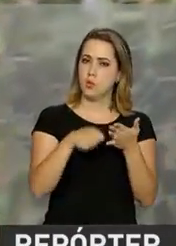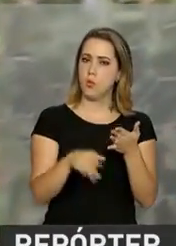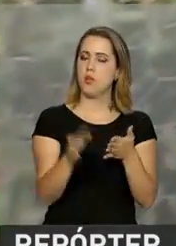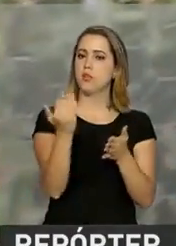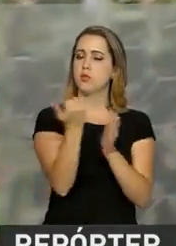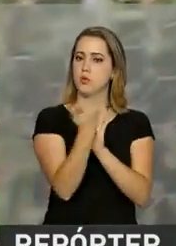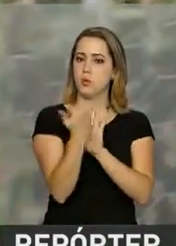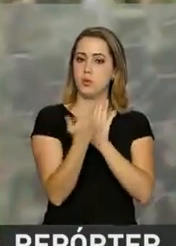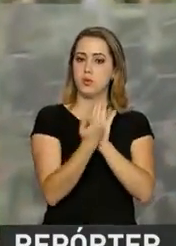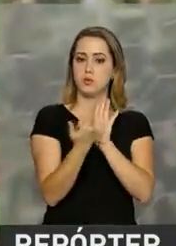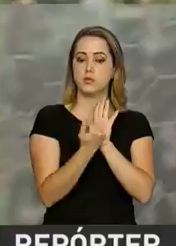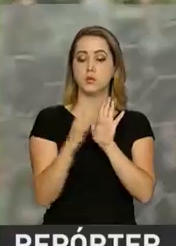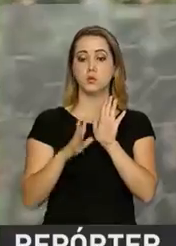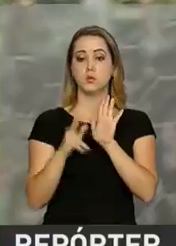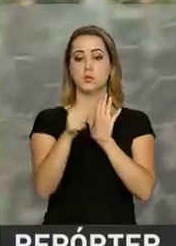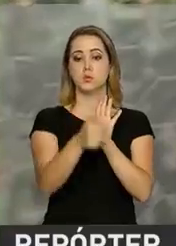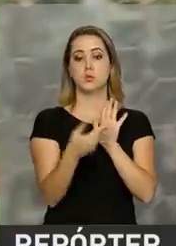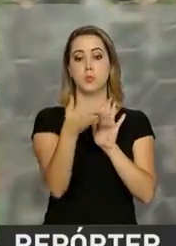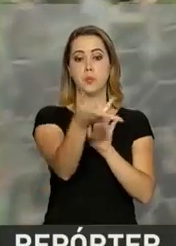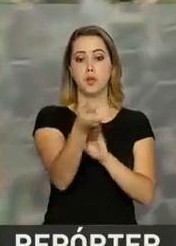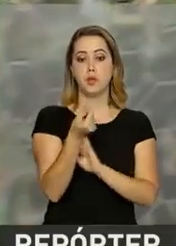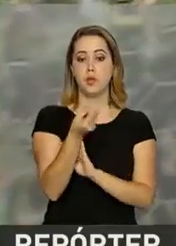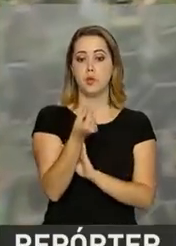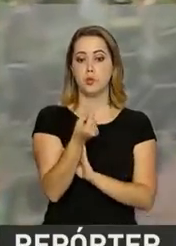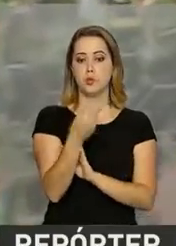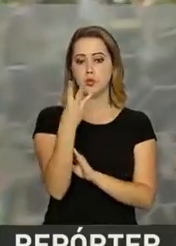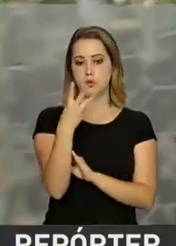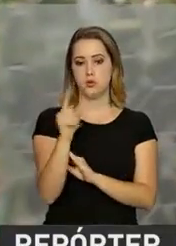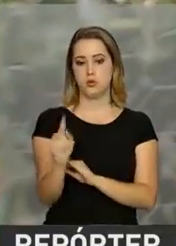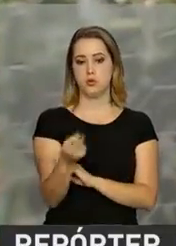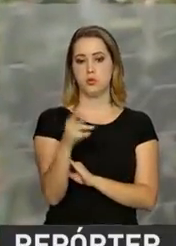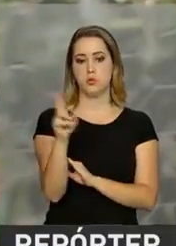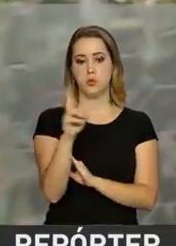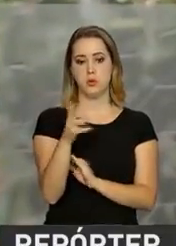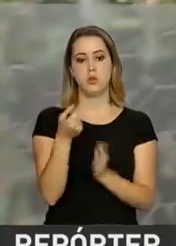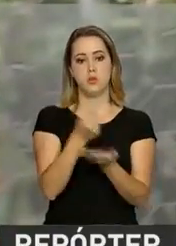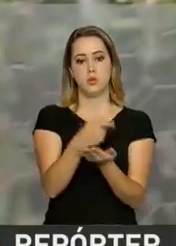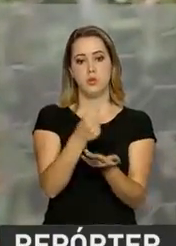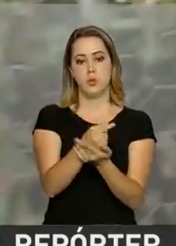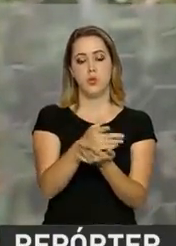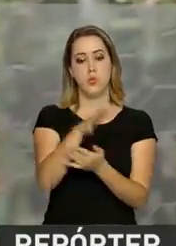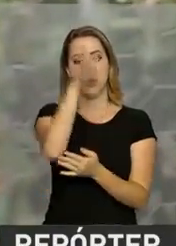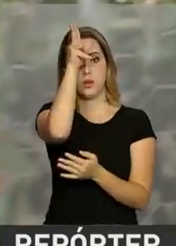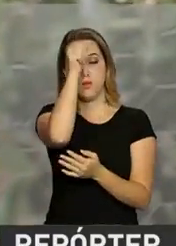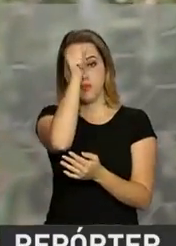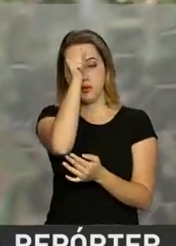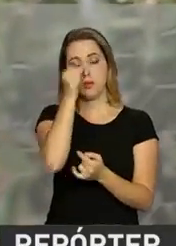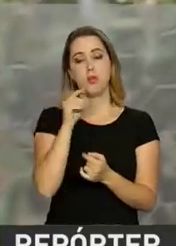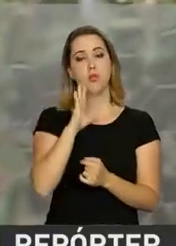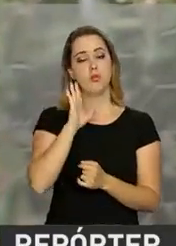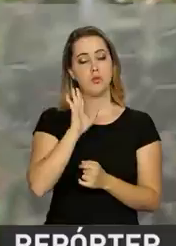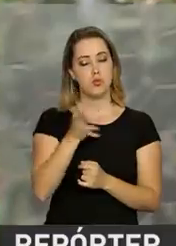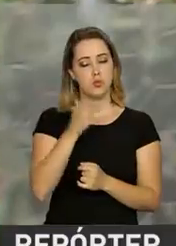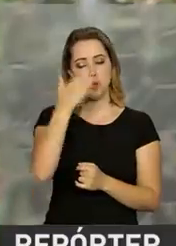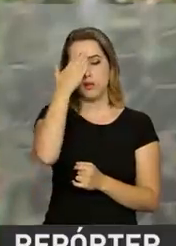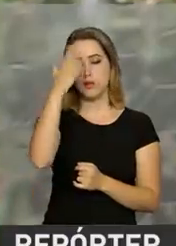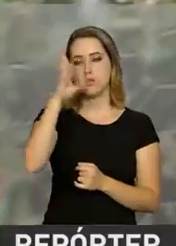projeto e tudo. Aí eu peguei o dinheiro, investi nos frangos. E está dando certo, graças a Deus.